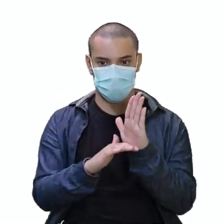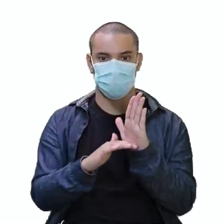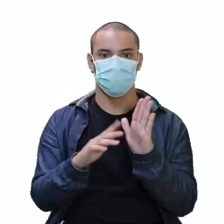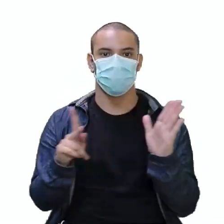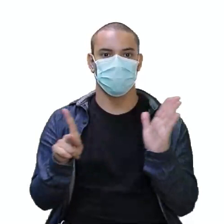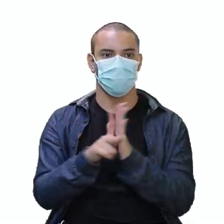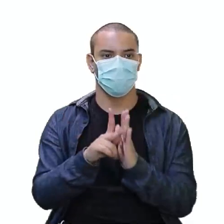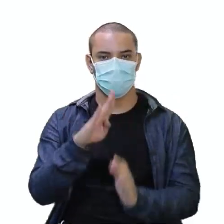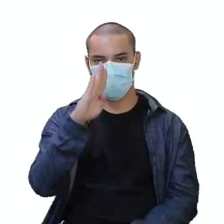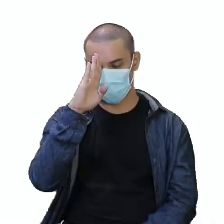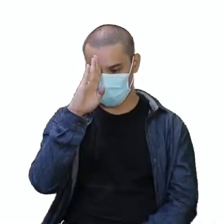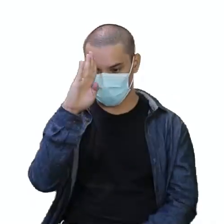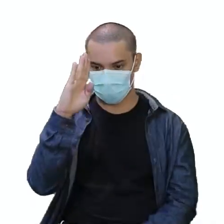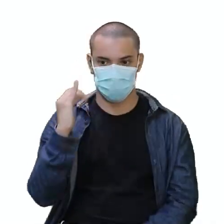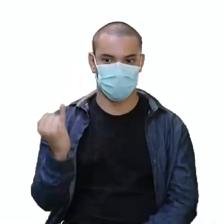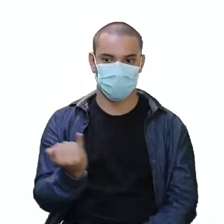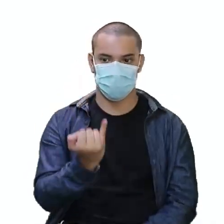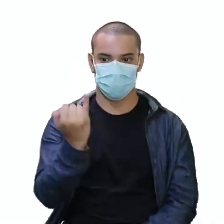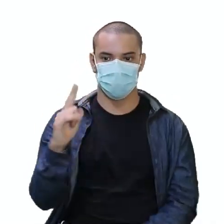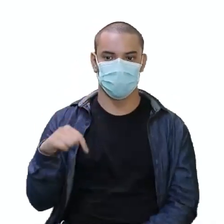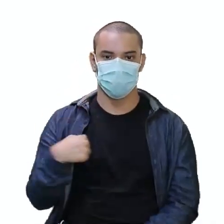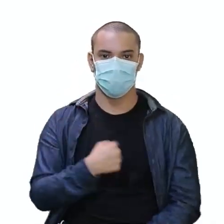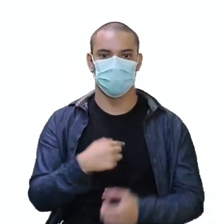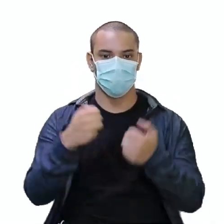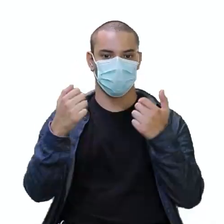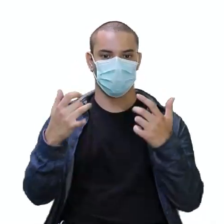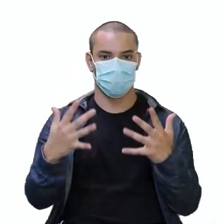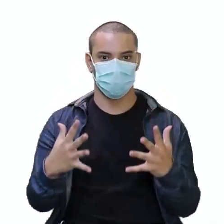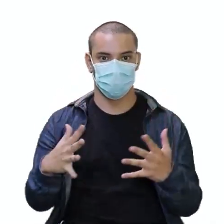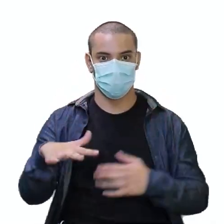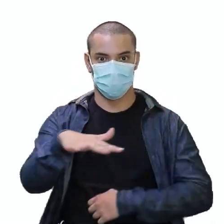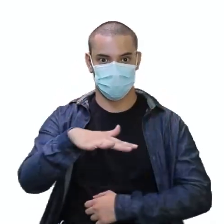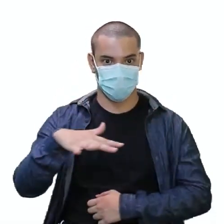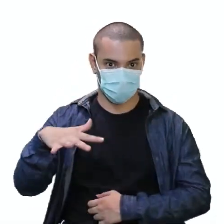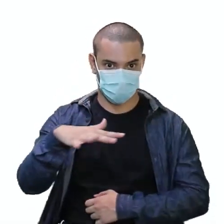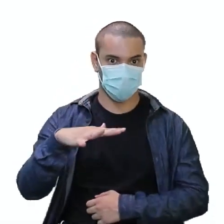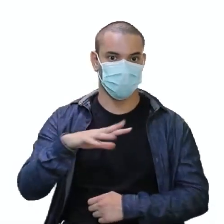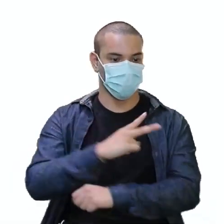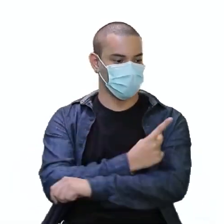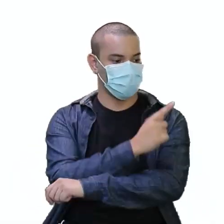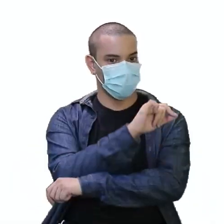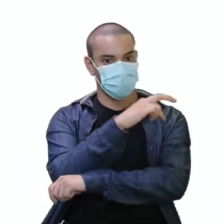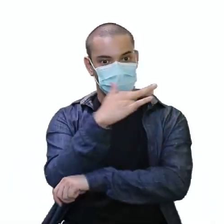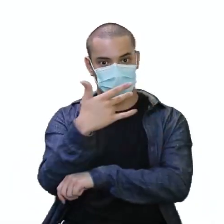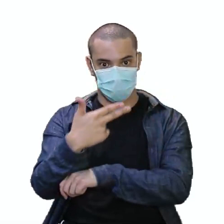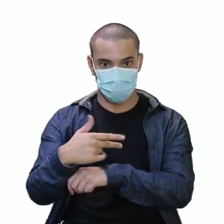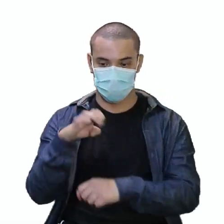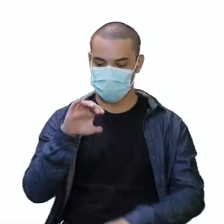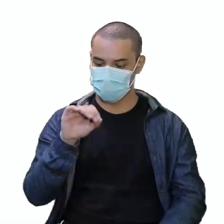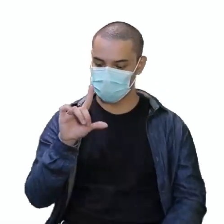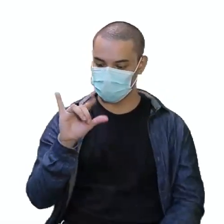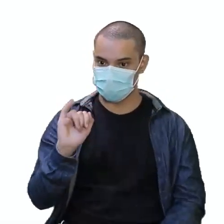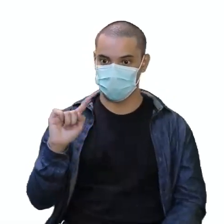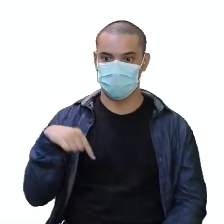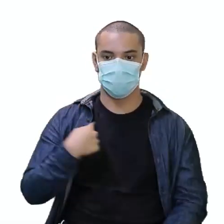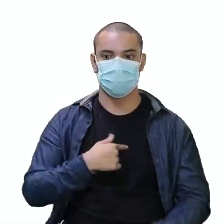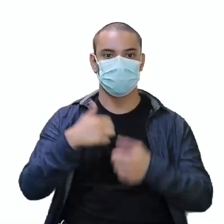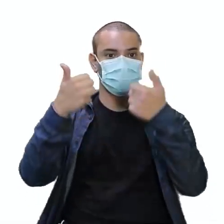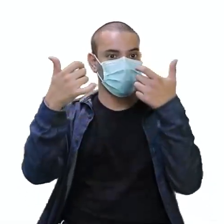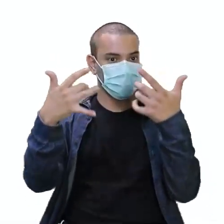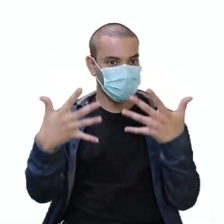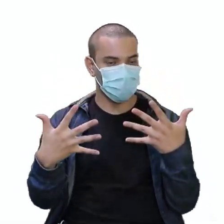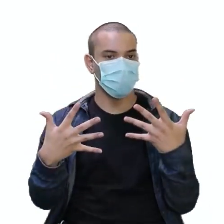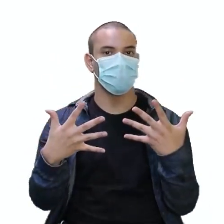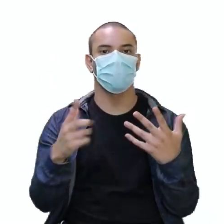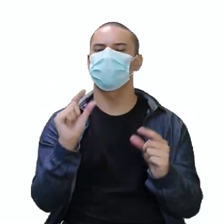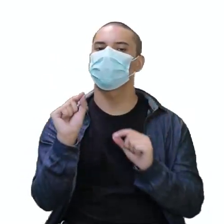de suma importância quando a gente fala de ecologia. Tá bom? Então, olha lá no quadro como é que a gente